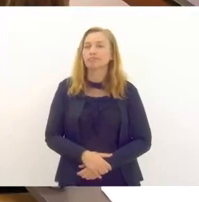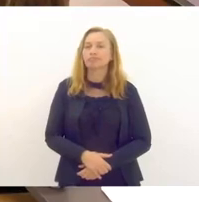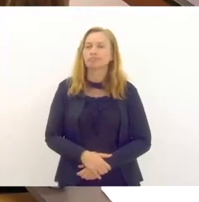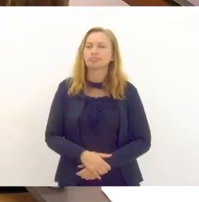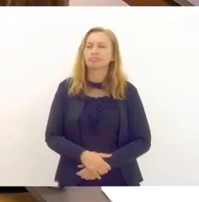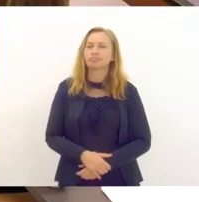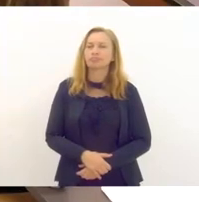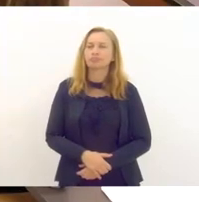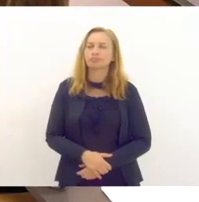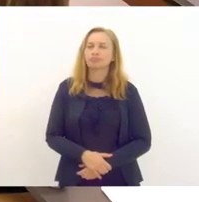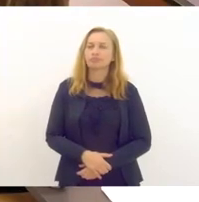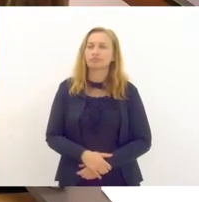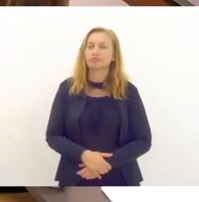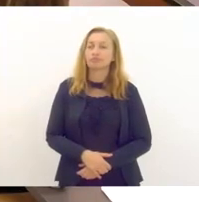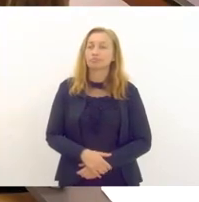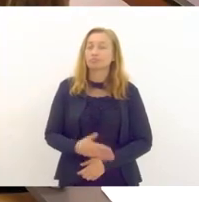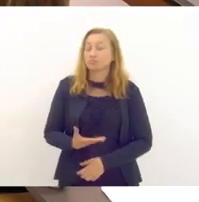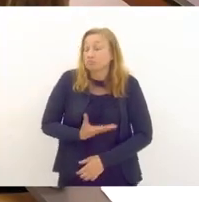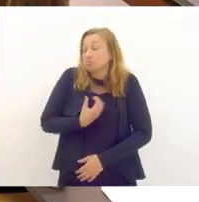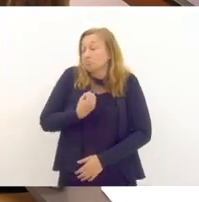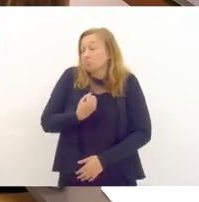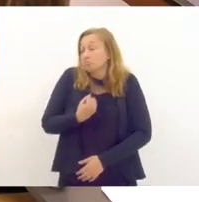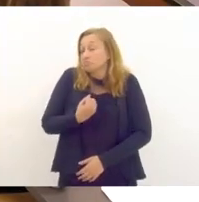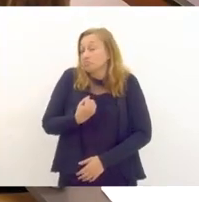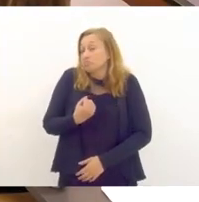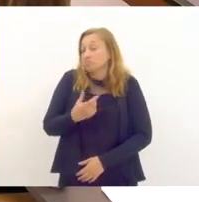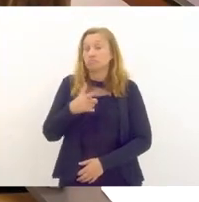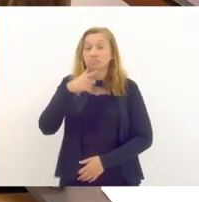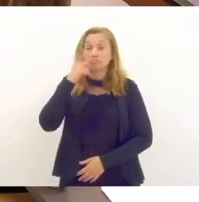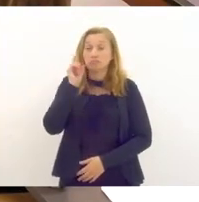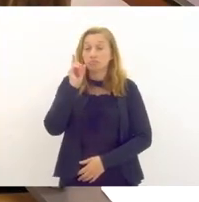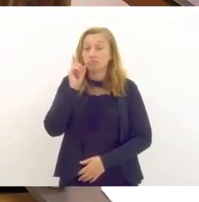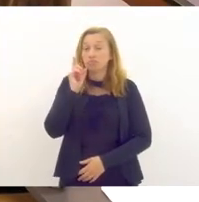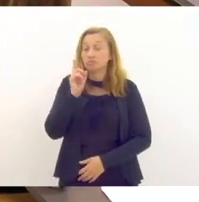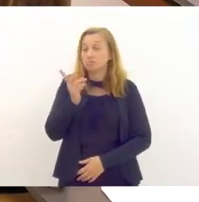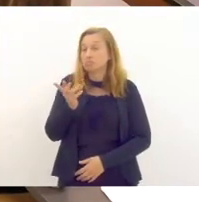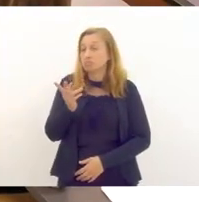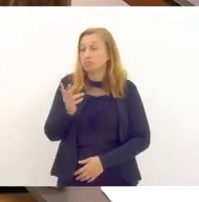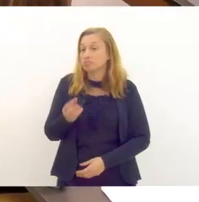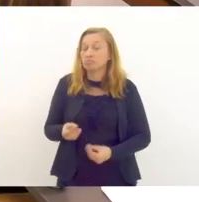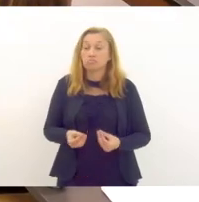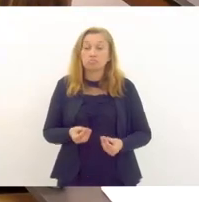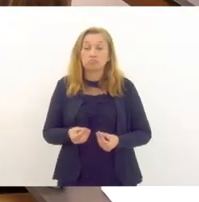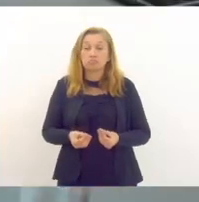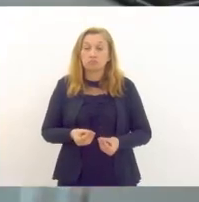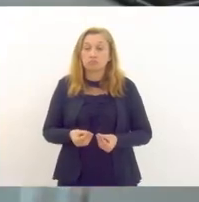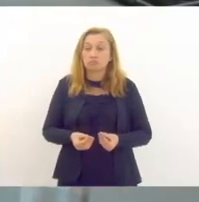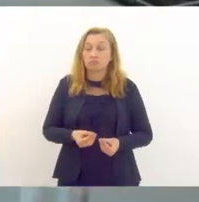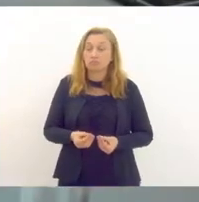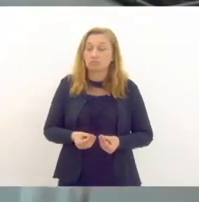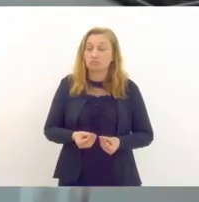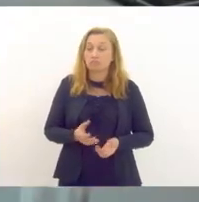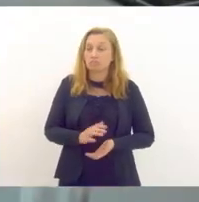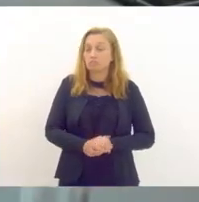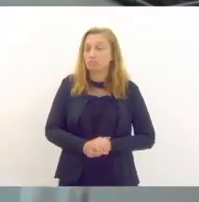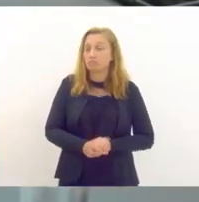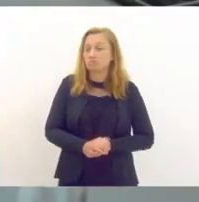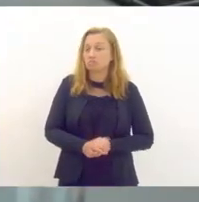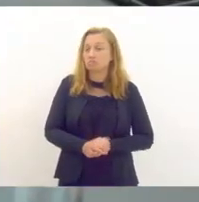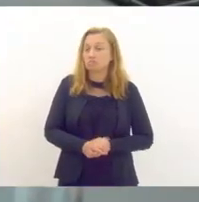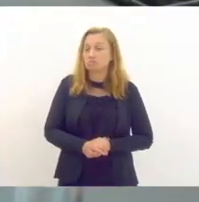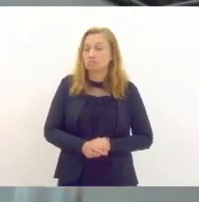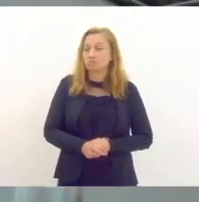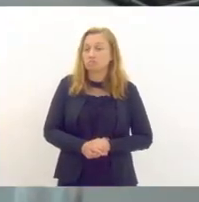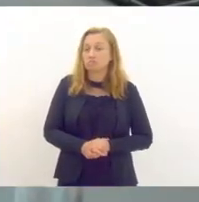eu fiquei Surpreendida com até com a forma que foi colocada